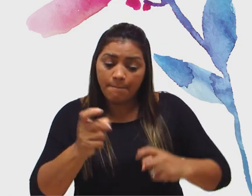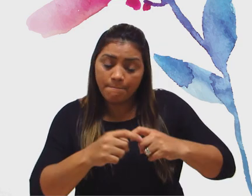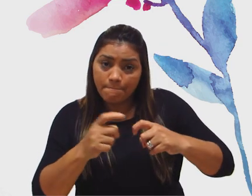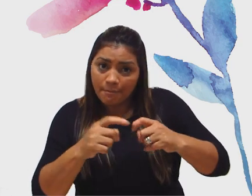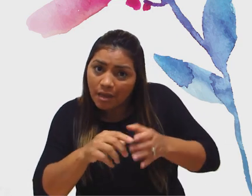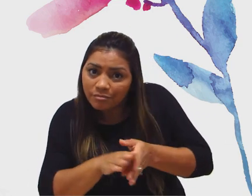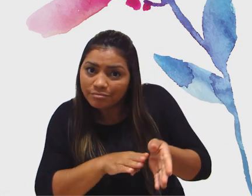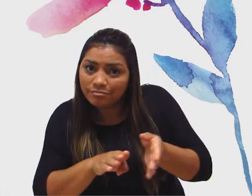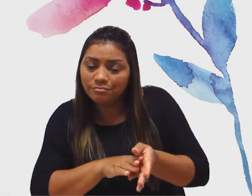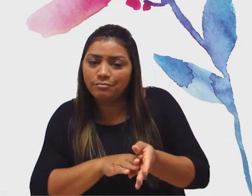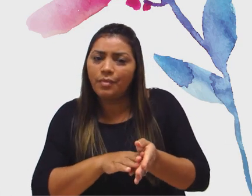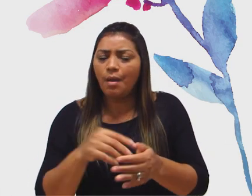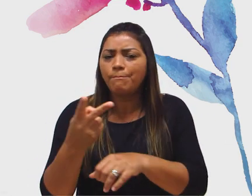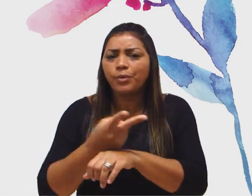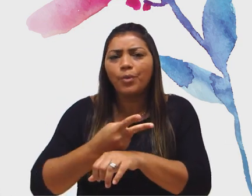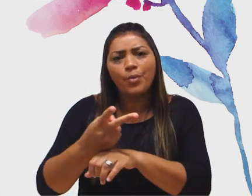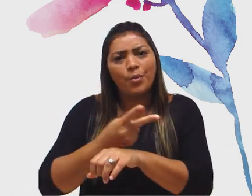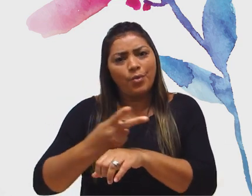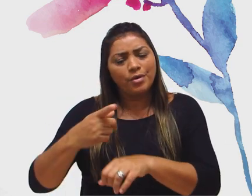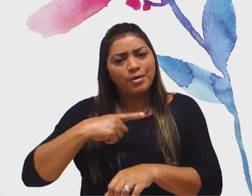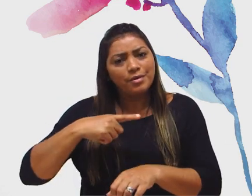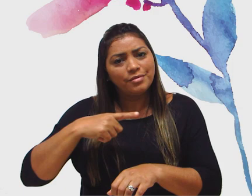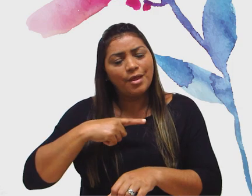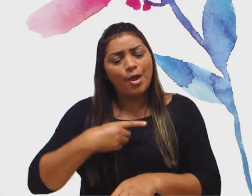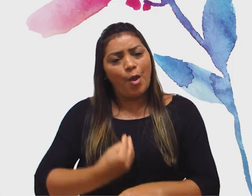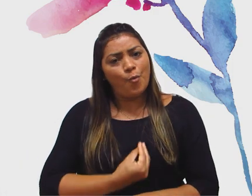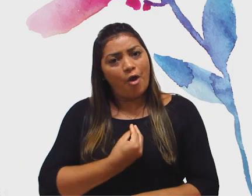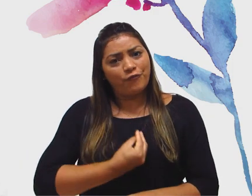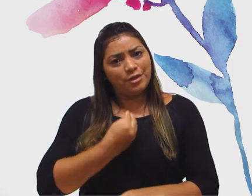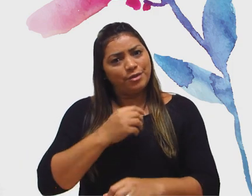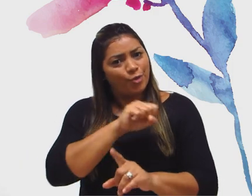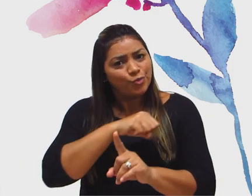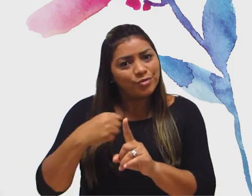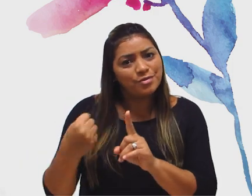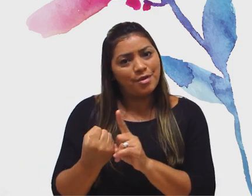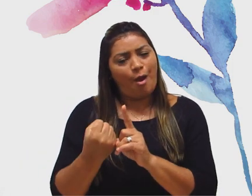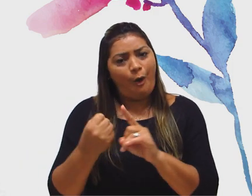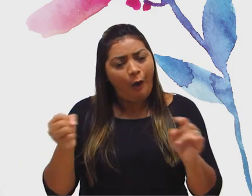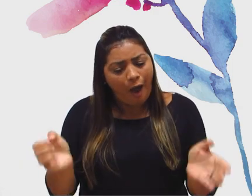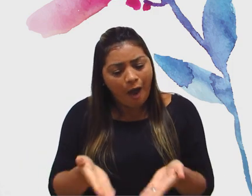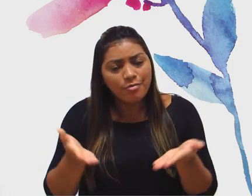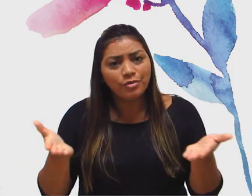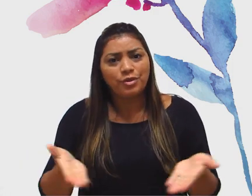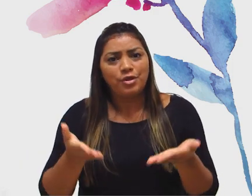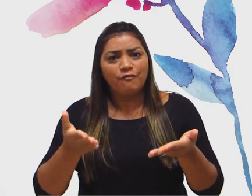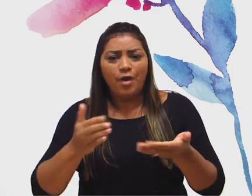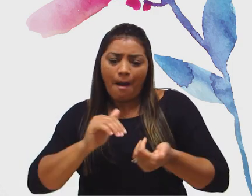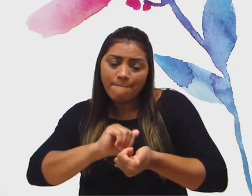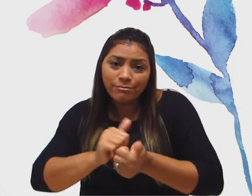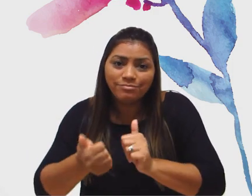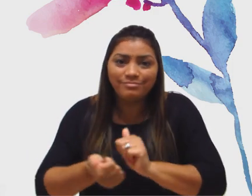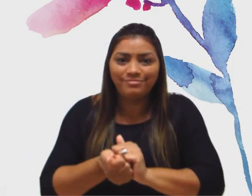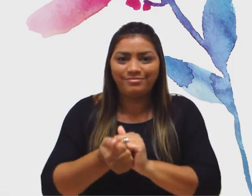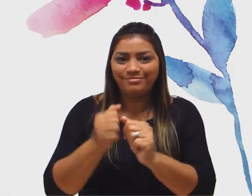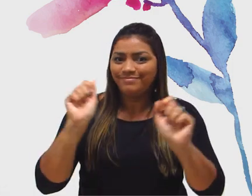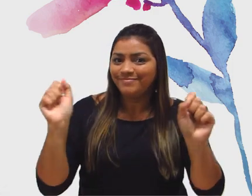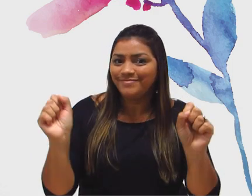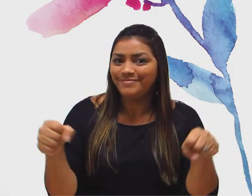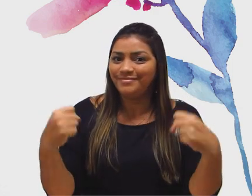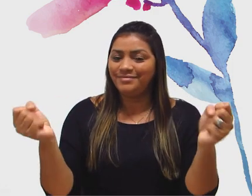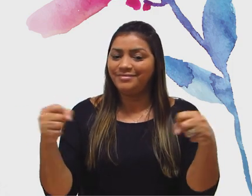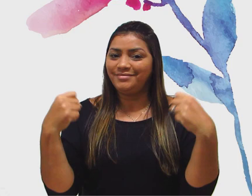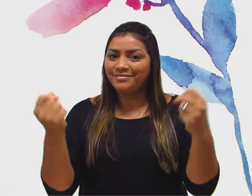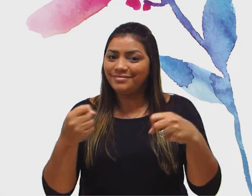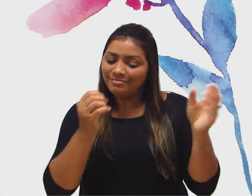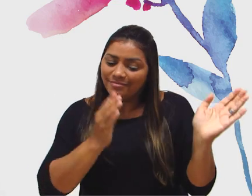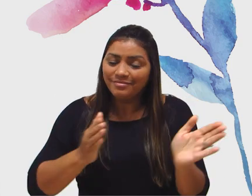a prescrição e orientação médica. Procure manter uma vida social ativa e pratique exercícios